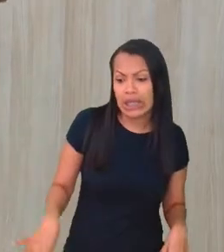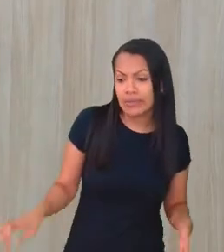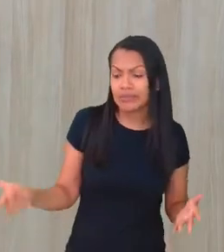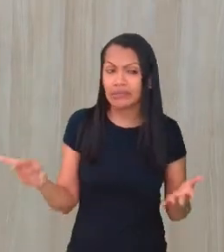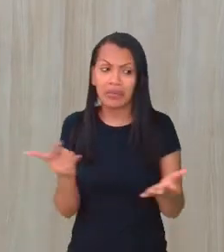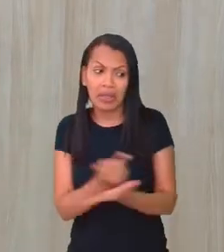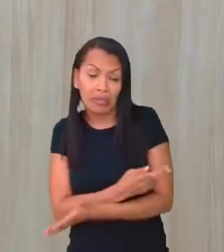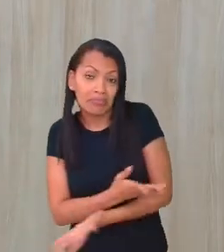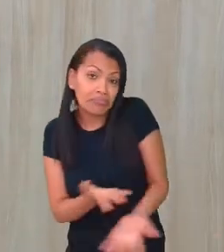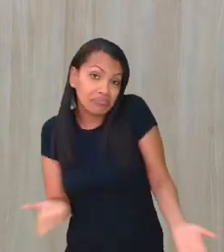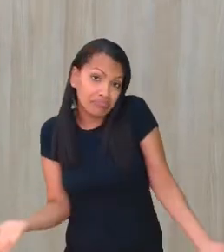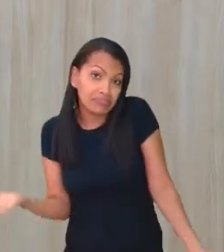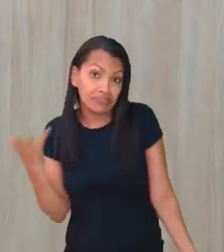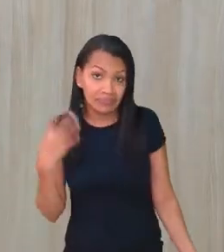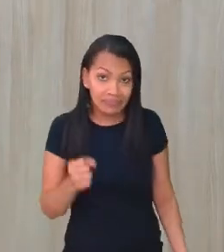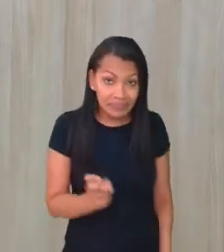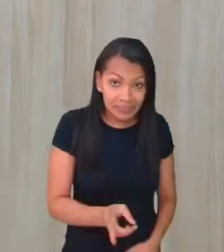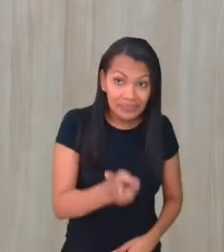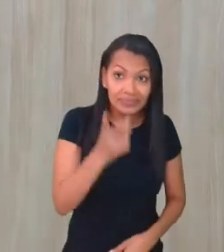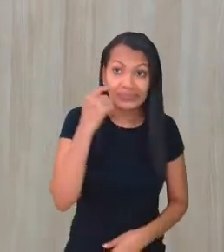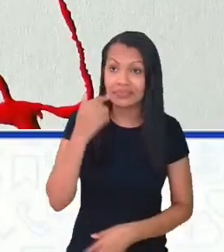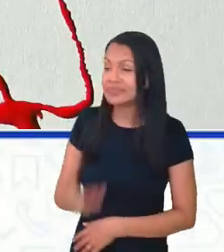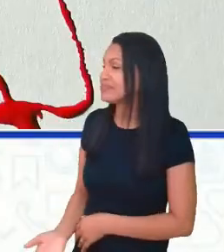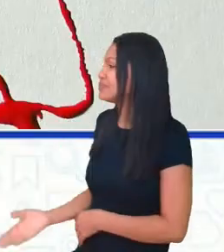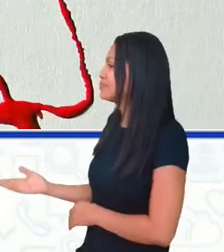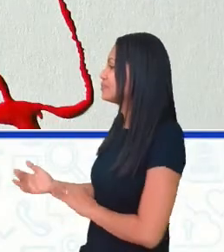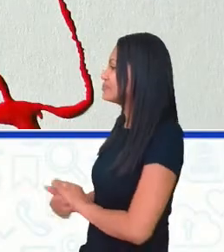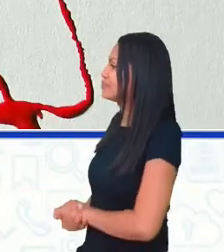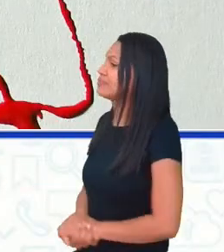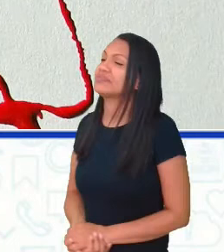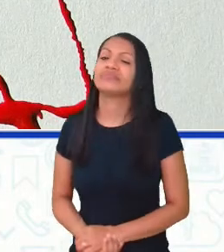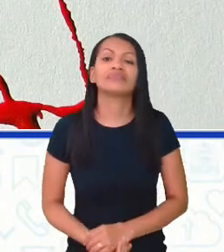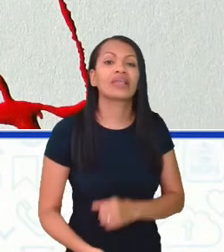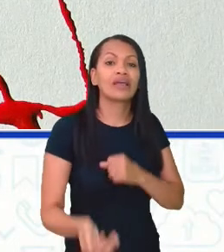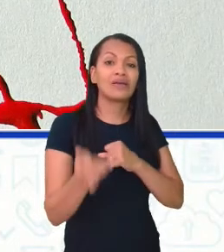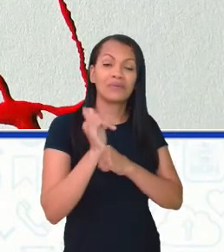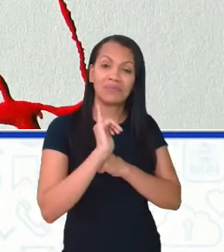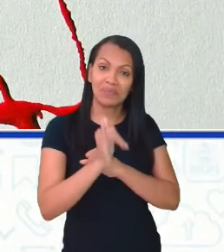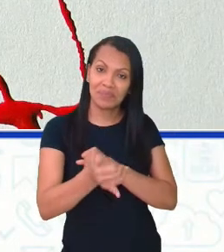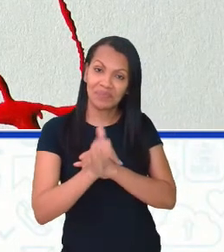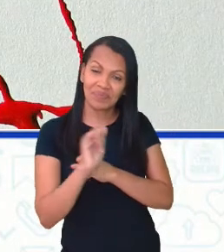errado. Simbora. Além da crônica humorística,